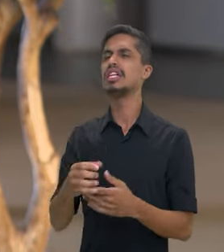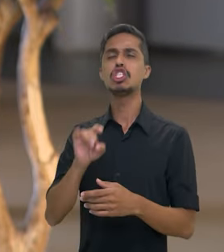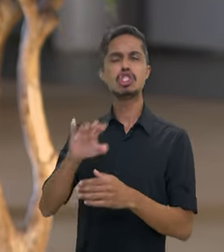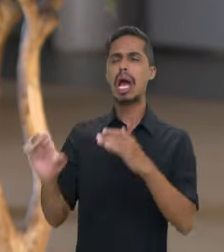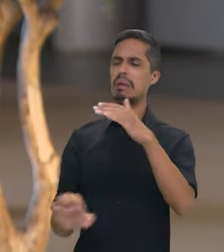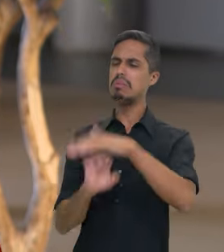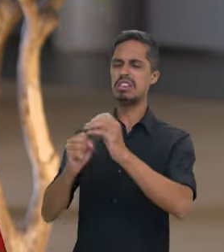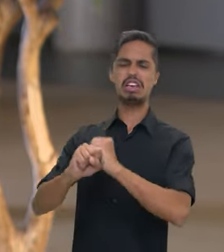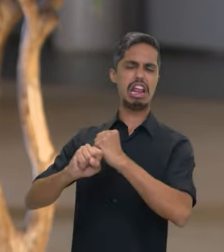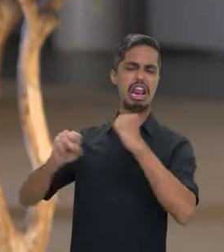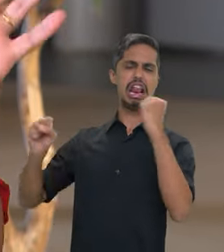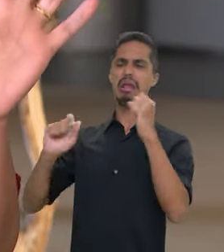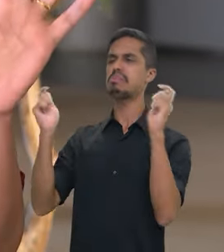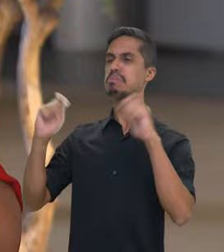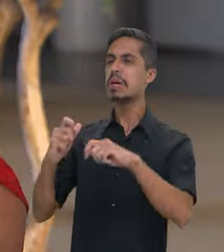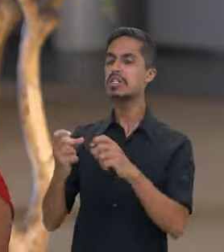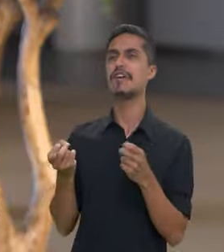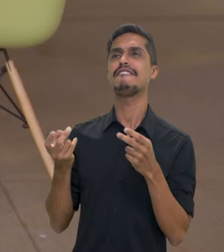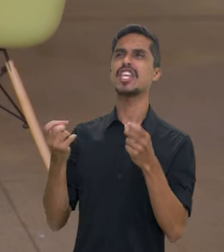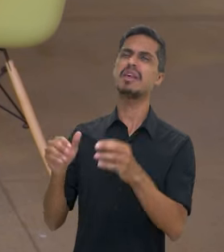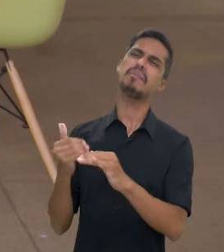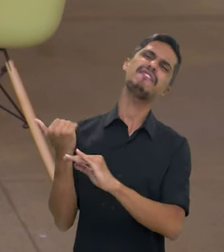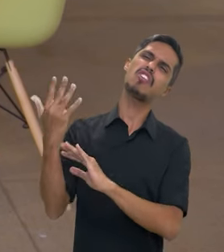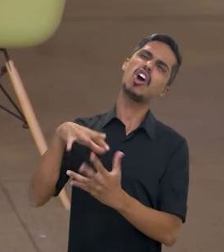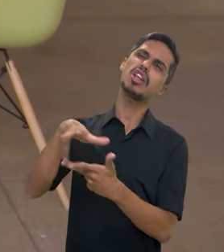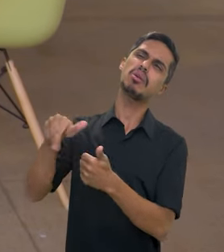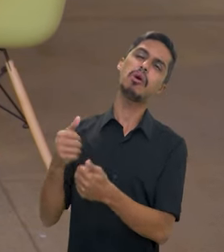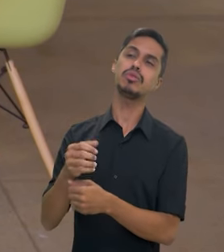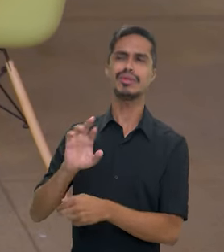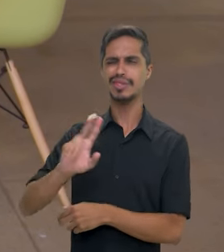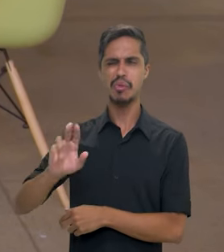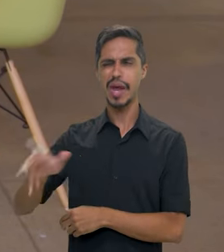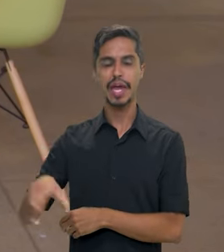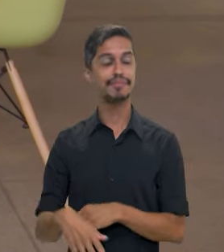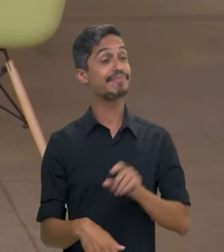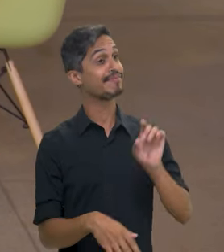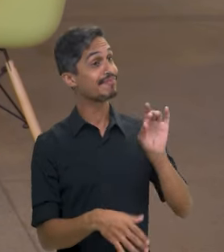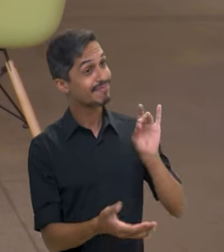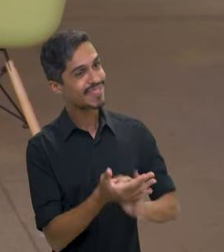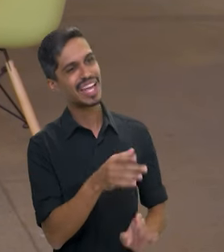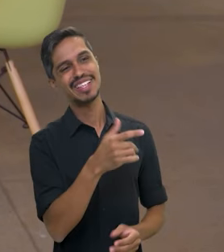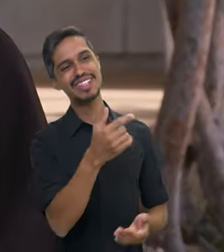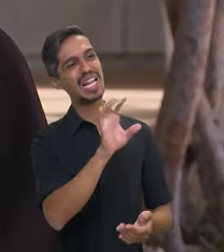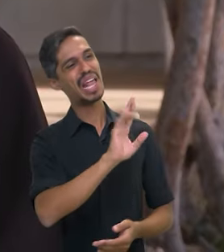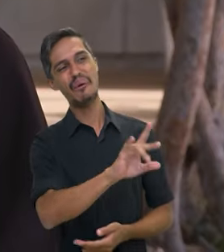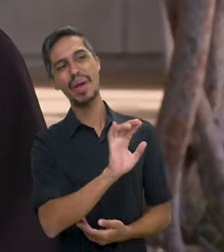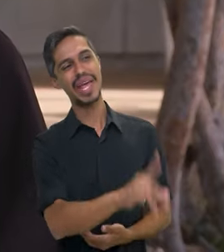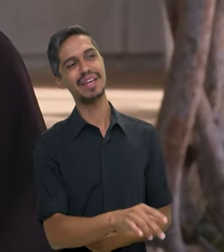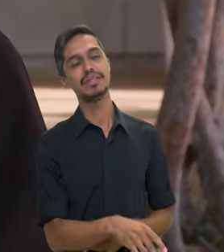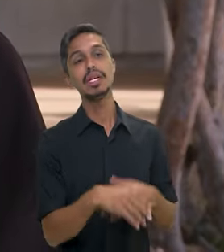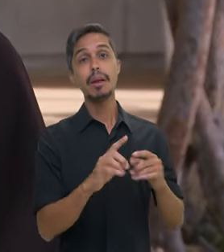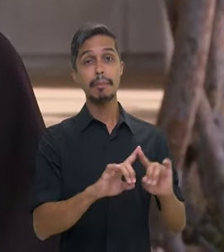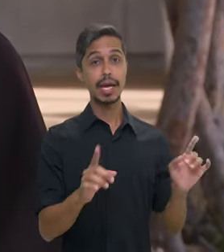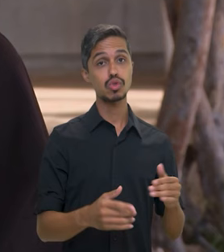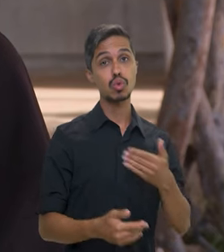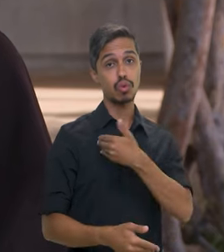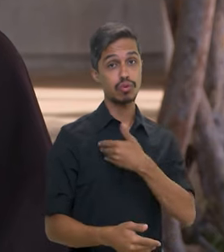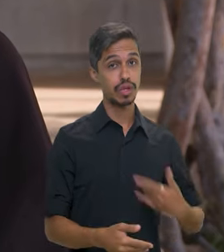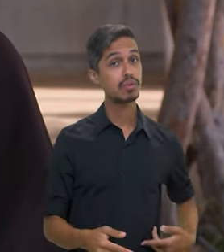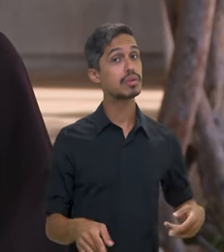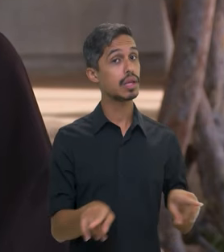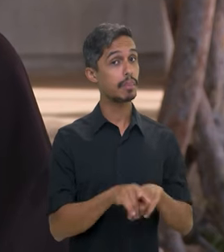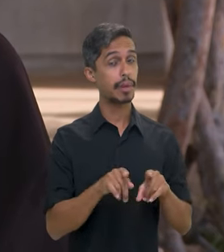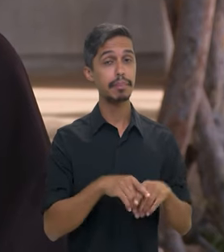possível, né? Acham, não, só para grandes, enormes empresas que podem exportar. Não é assim, né? Não, não é assim, mas